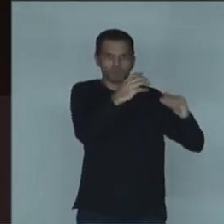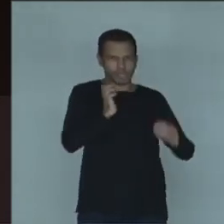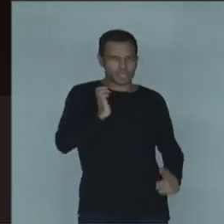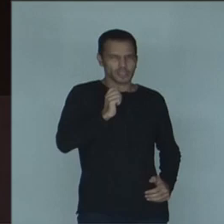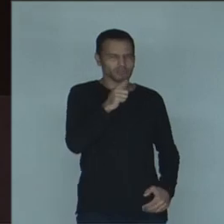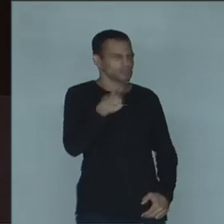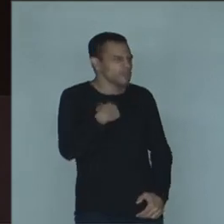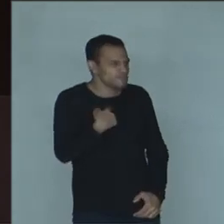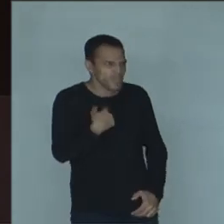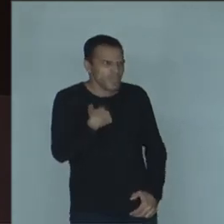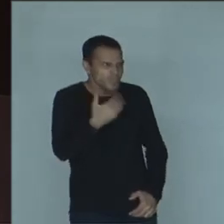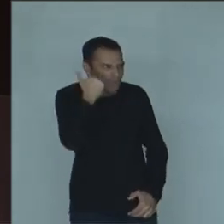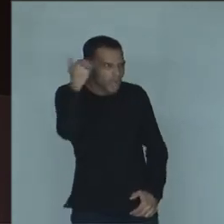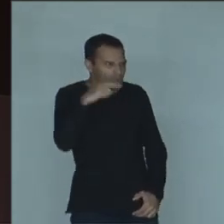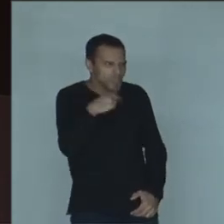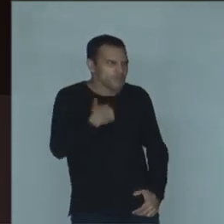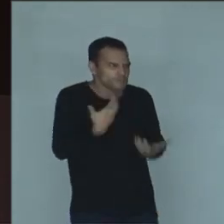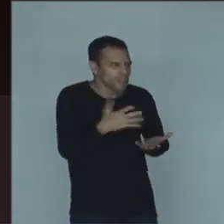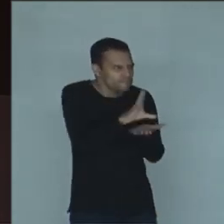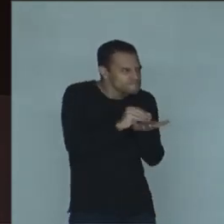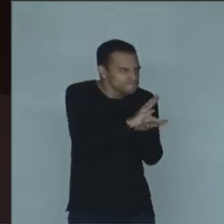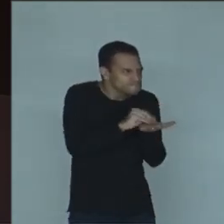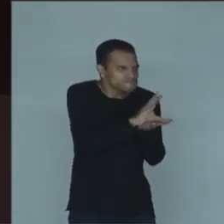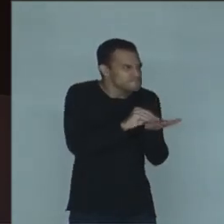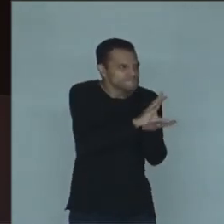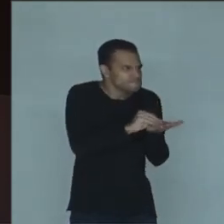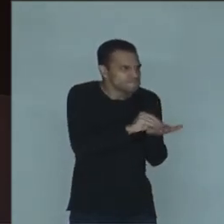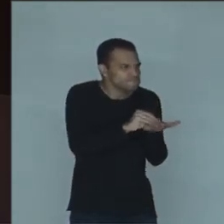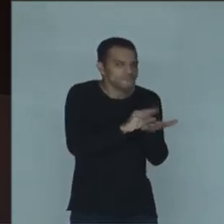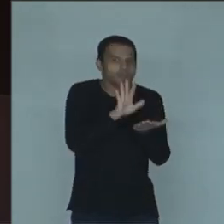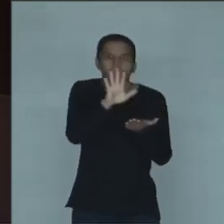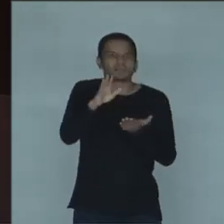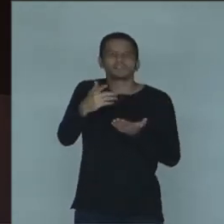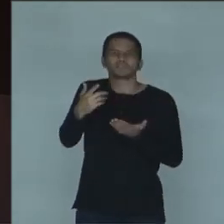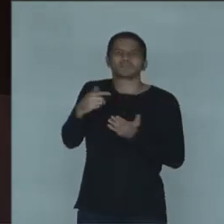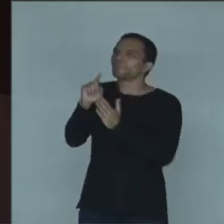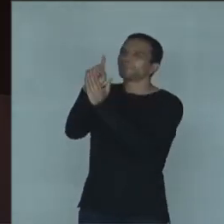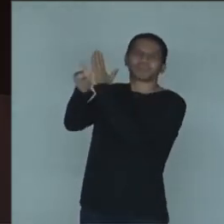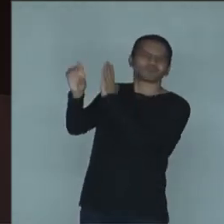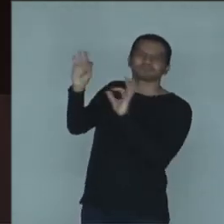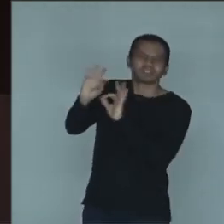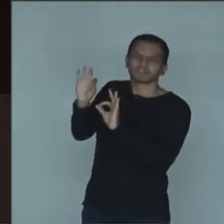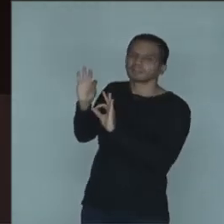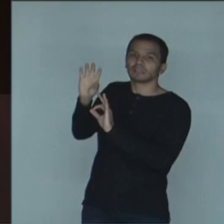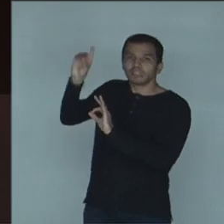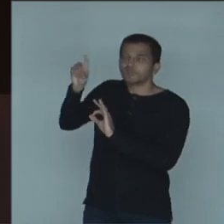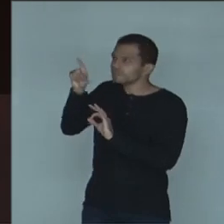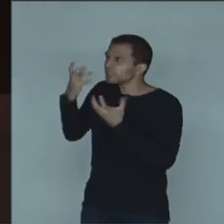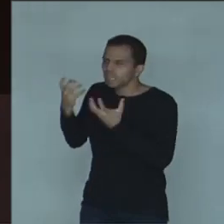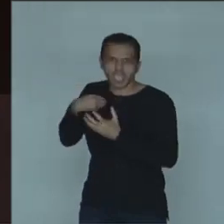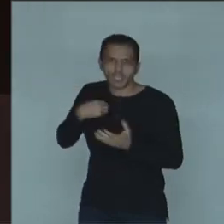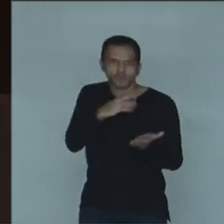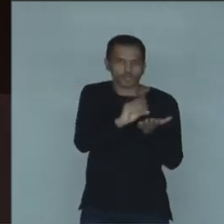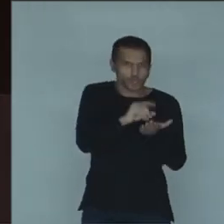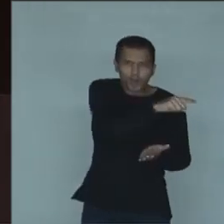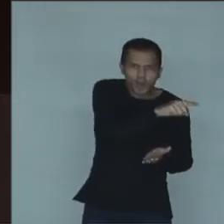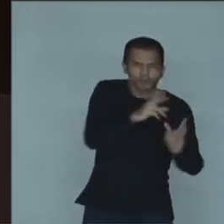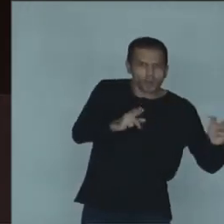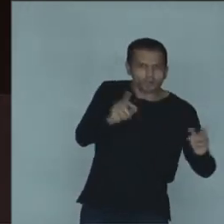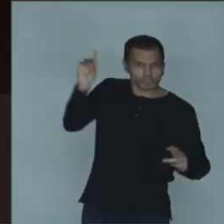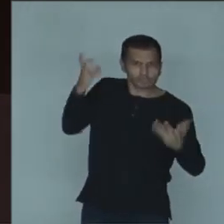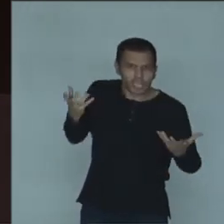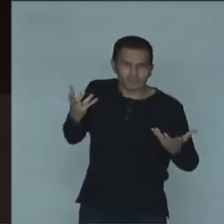aquele patamar e você não perguntar para Deus Deus é isso que você quer para mim é porque talvez eu não queira para você